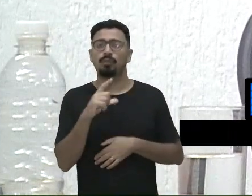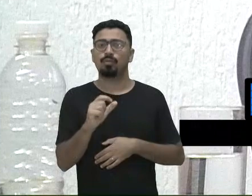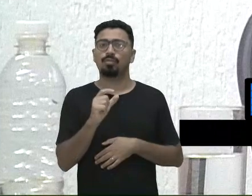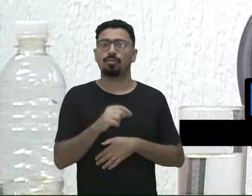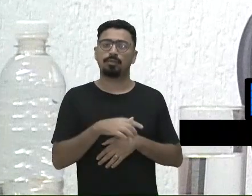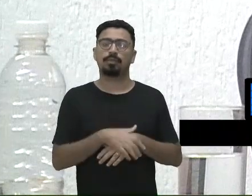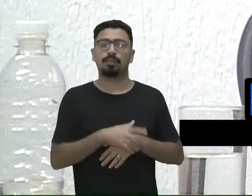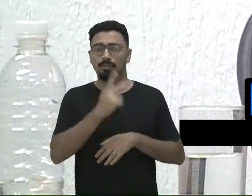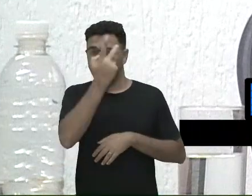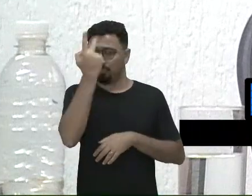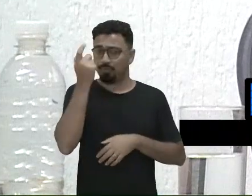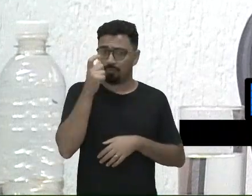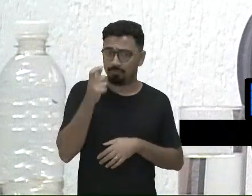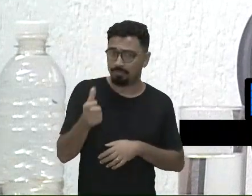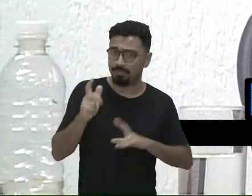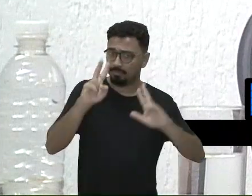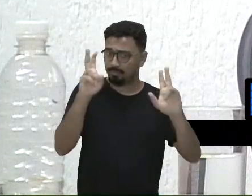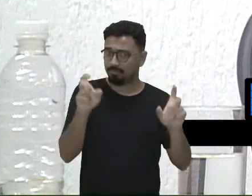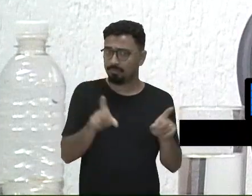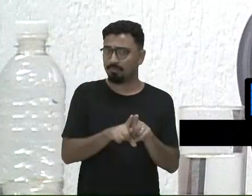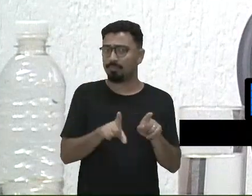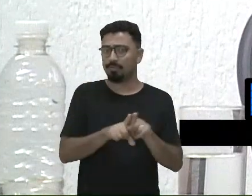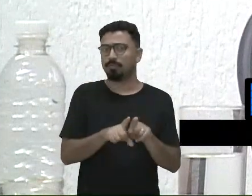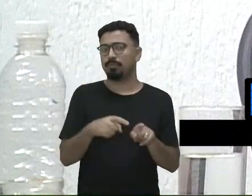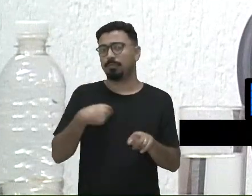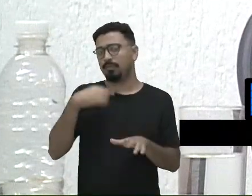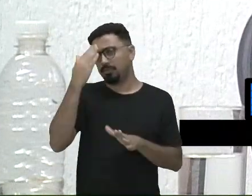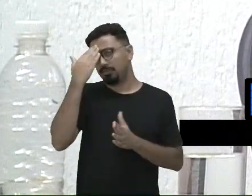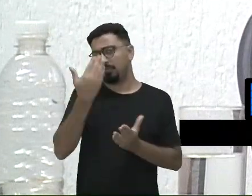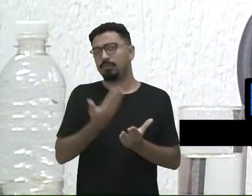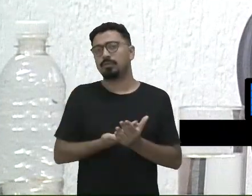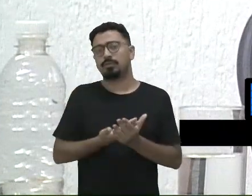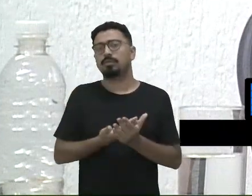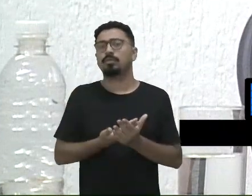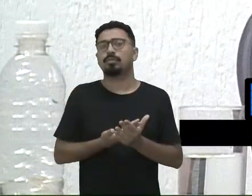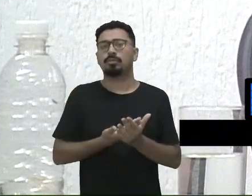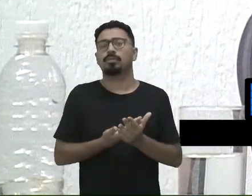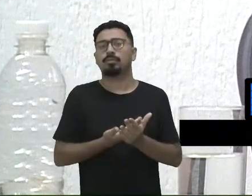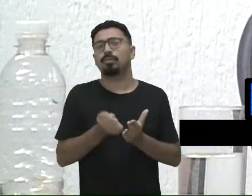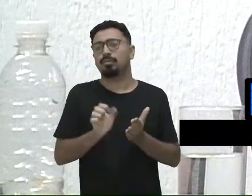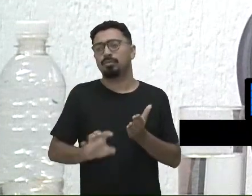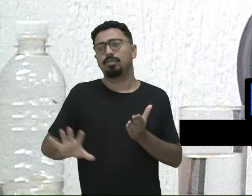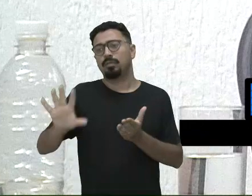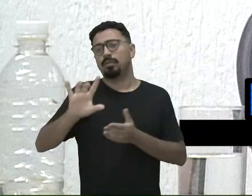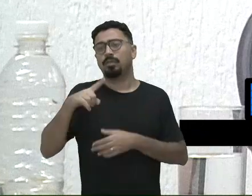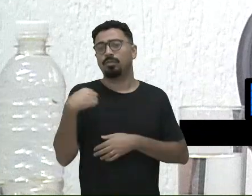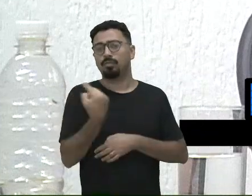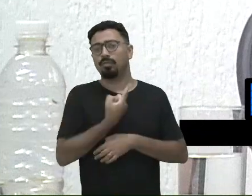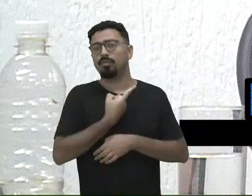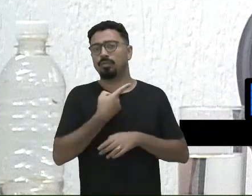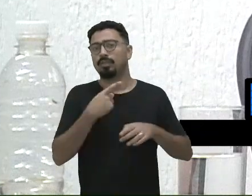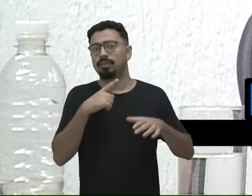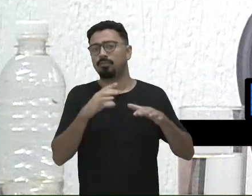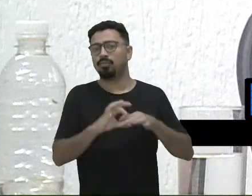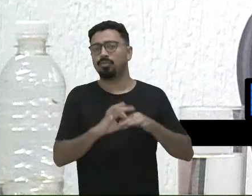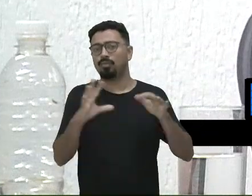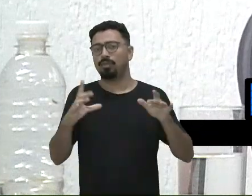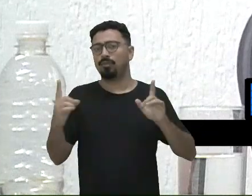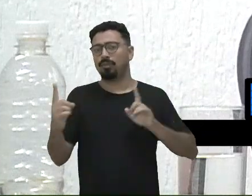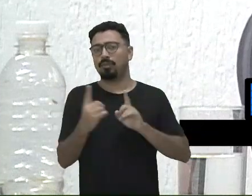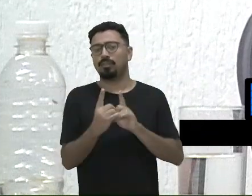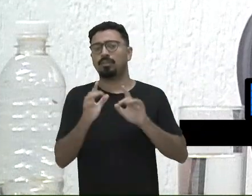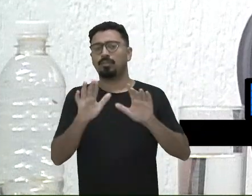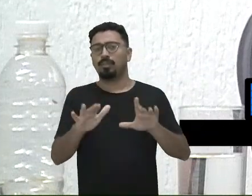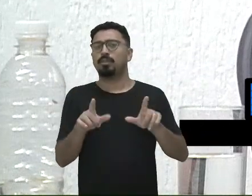pessoas interessadas no tema. Eu acredito que, de maneira geral, nós estamos dispostos ao atendimento,